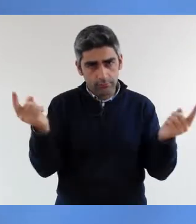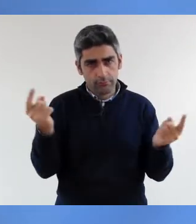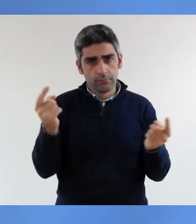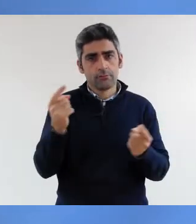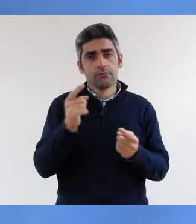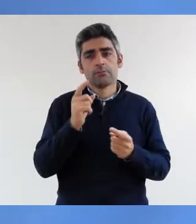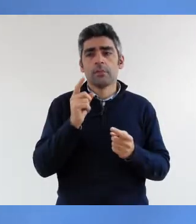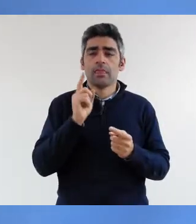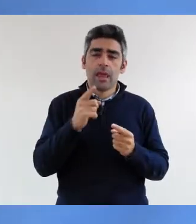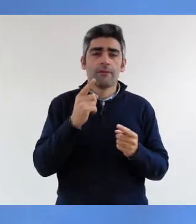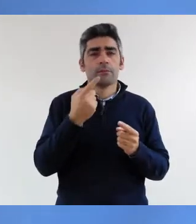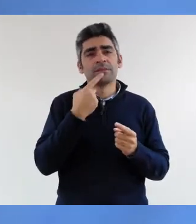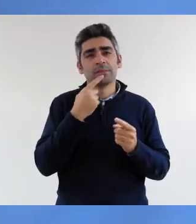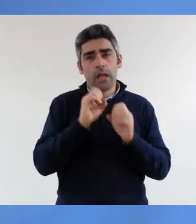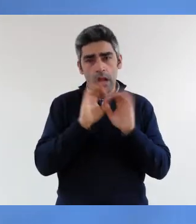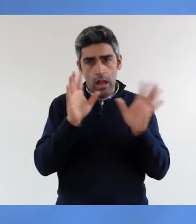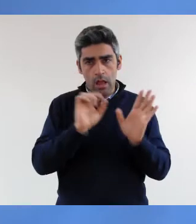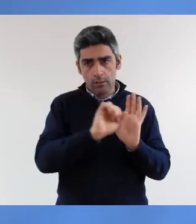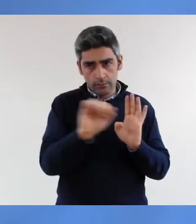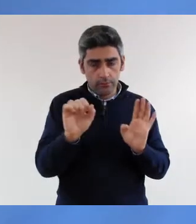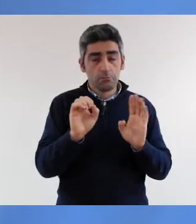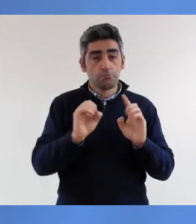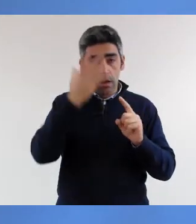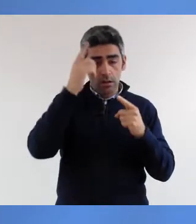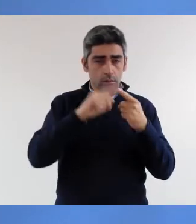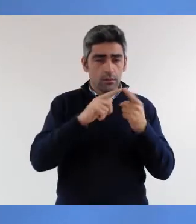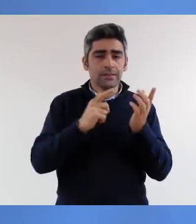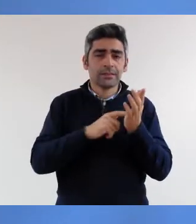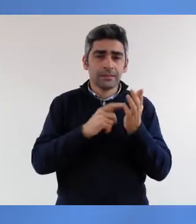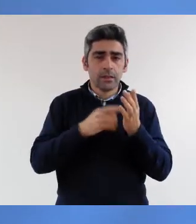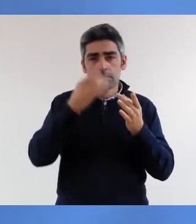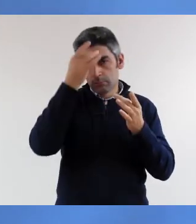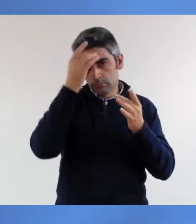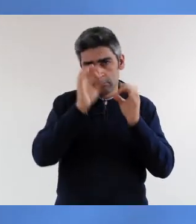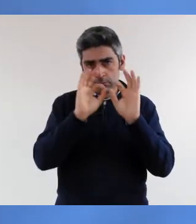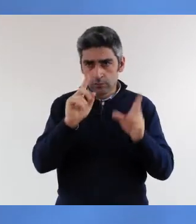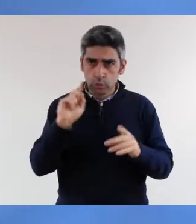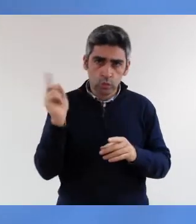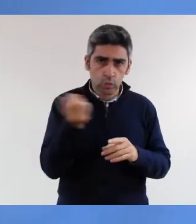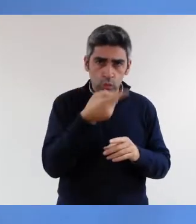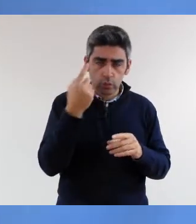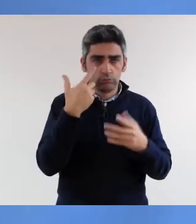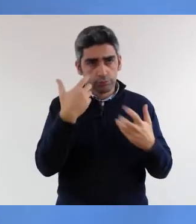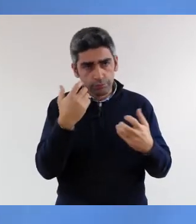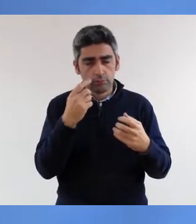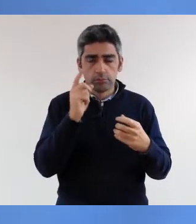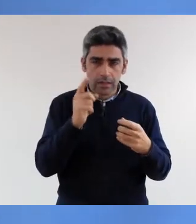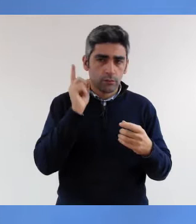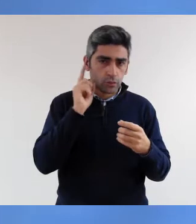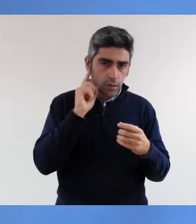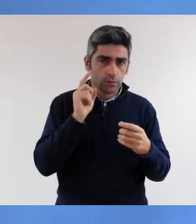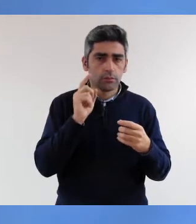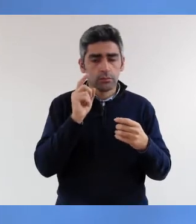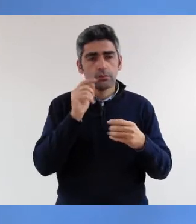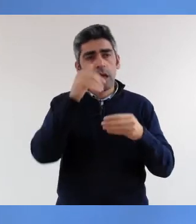esclarecer uma vez mais o que preciso dizer e vibrante primeiro ansiedade consenso